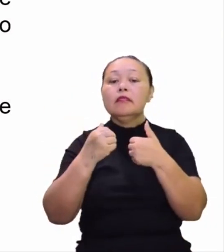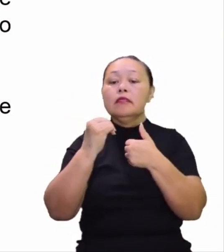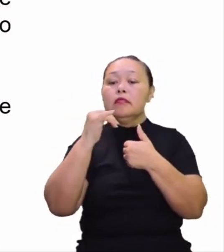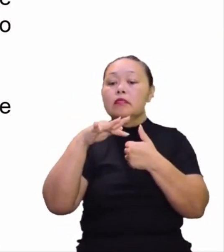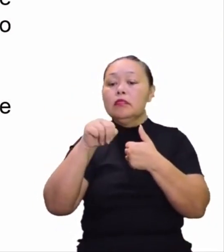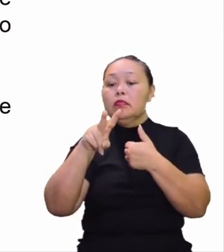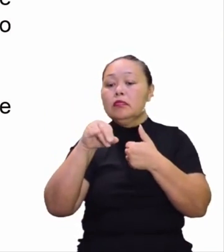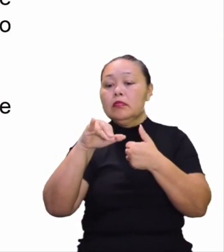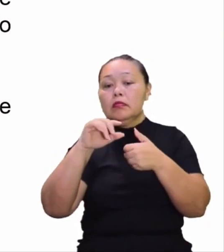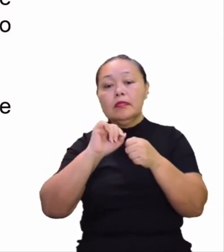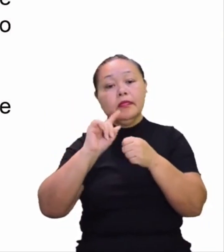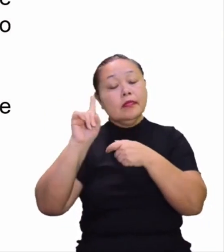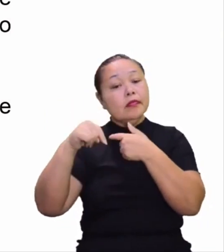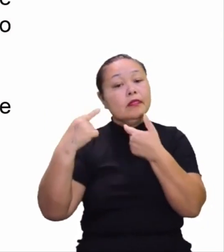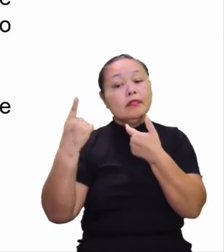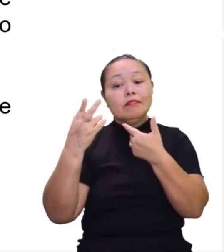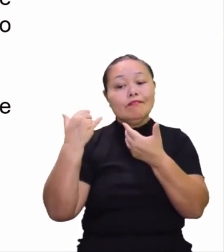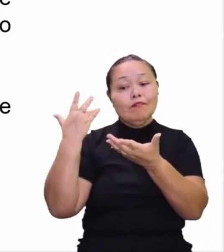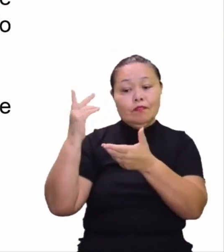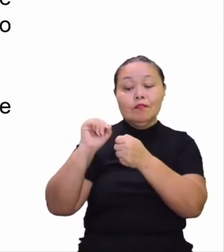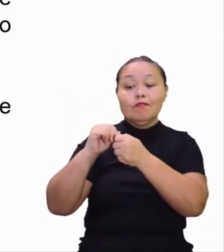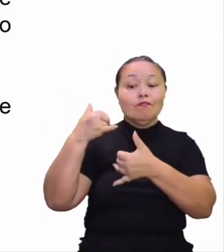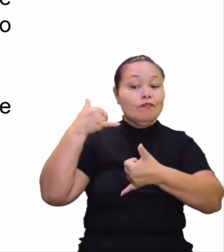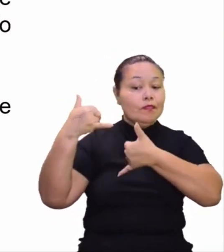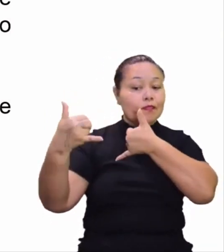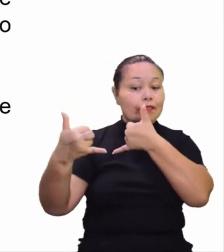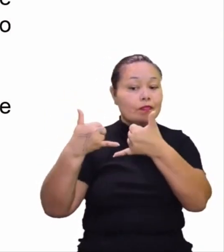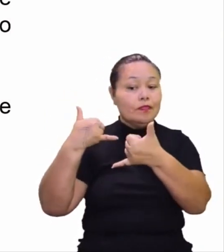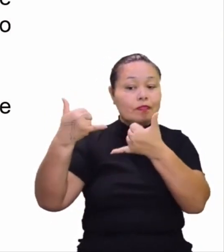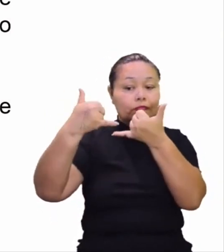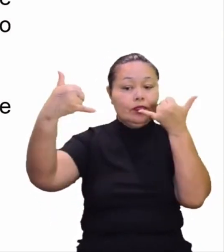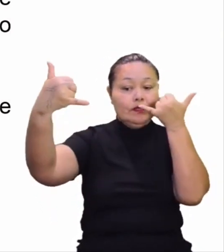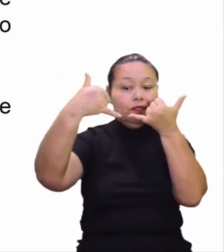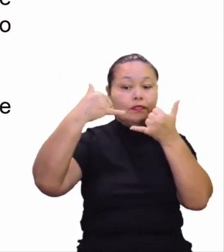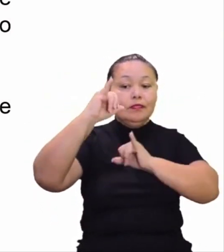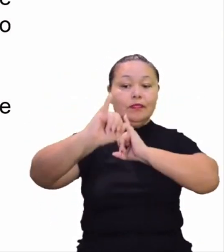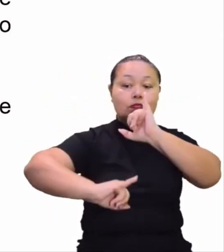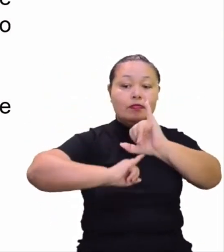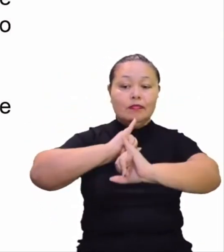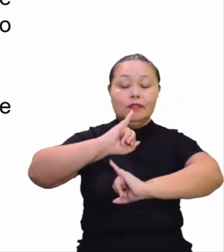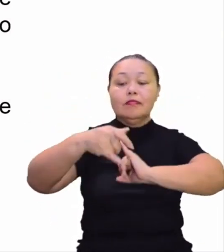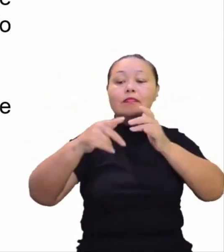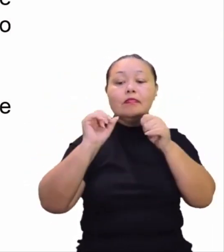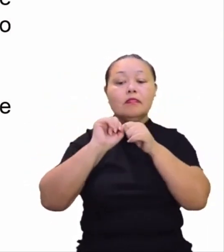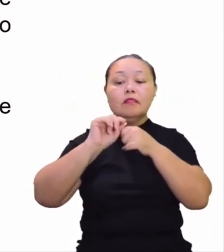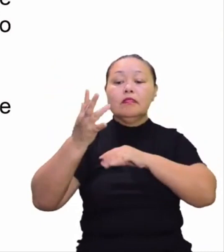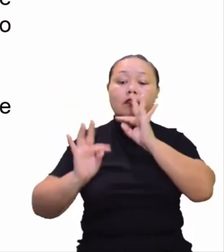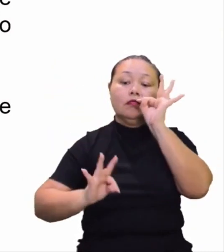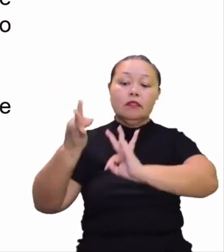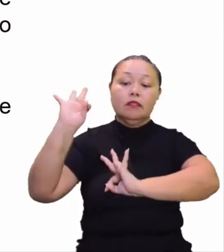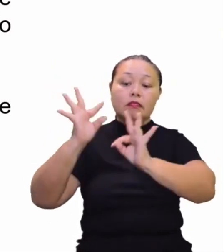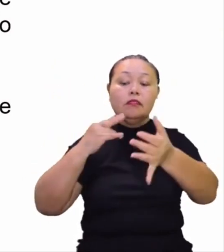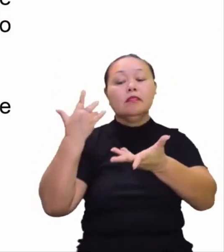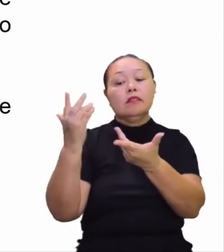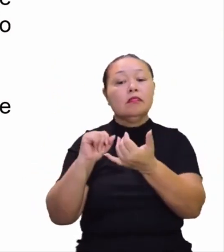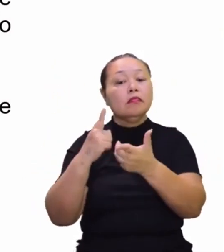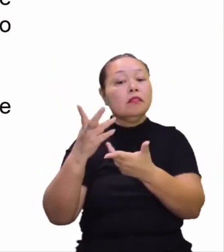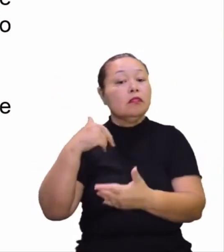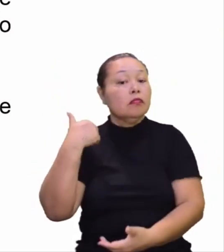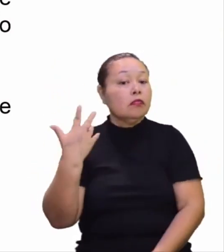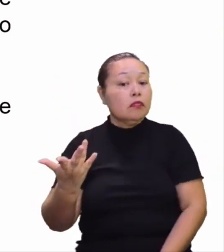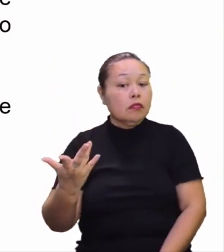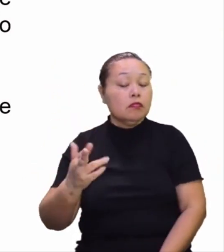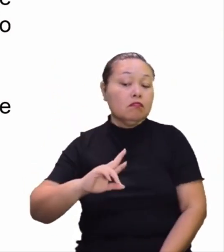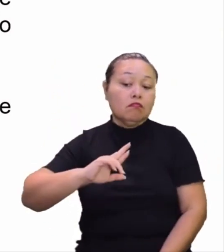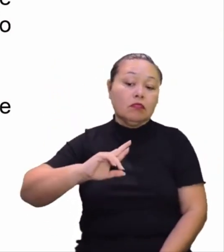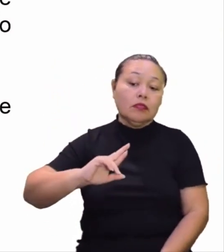transporte infoviário. Isso aqui é telecomunicações, É. Isso aqui é rede de internet, telecomunicação, tecnologia da informação. Muito bem,